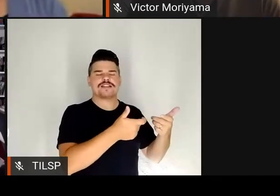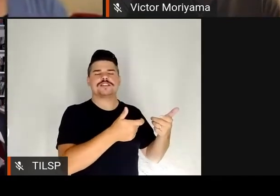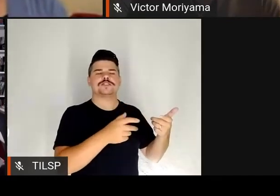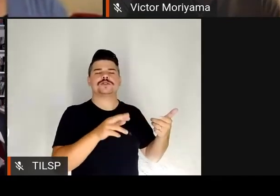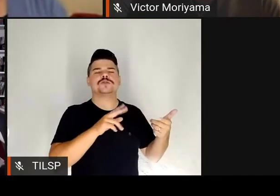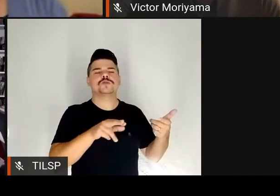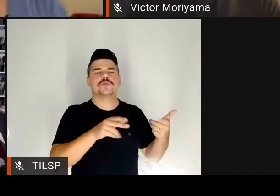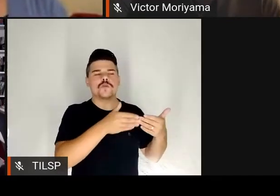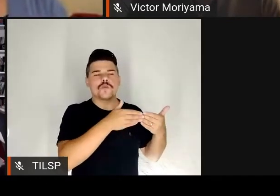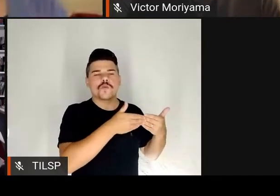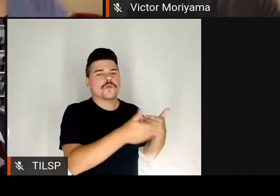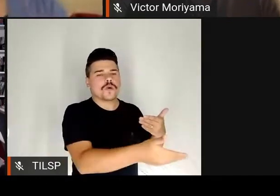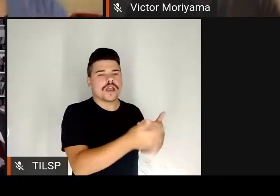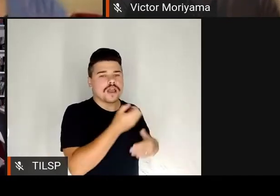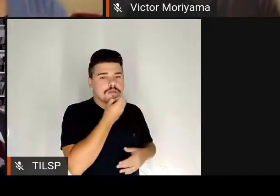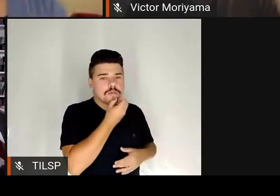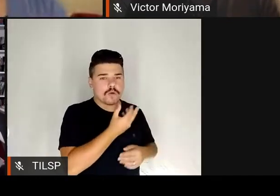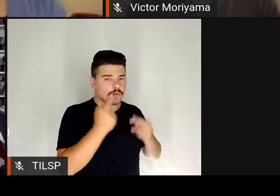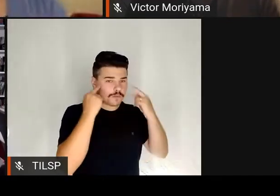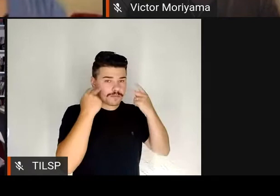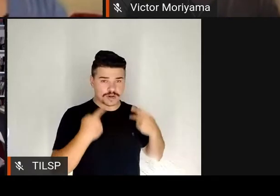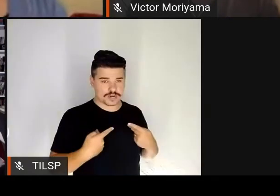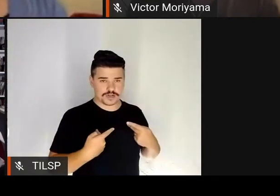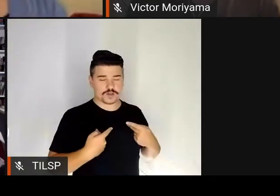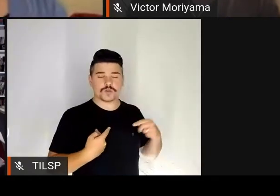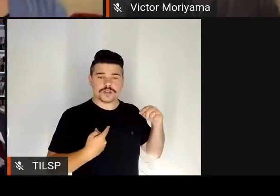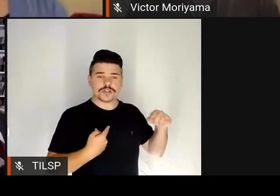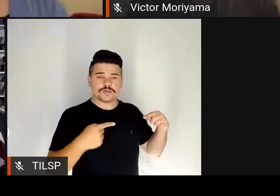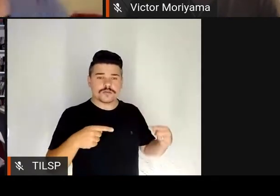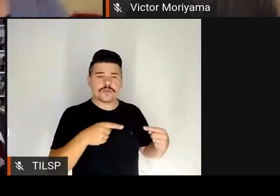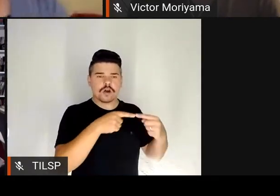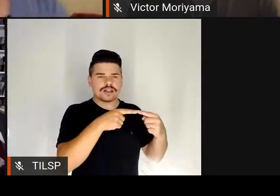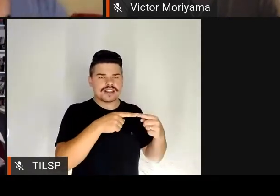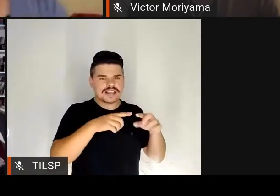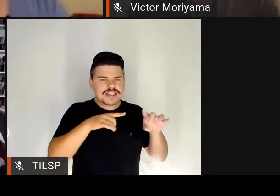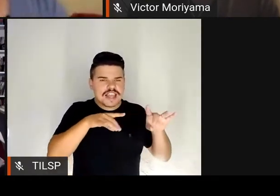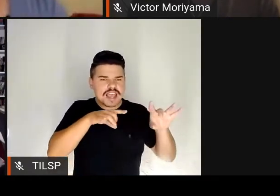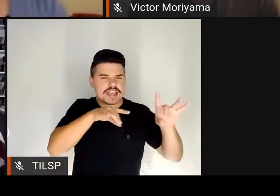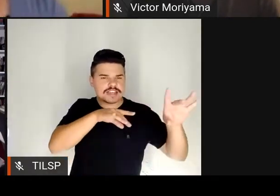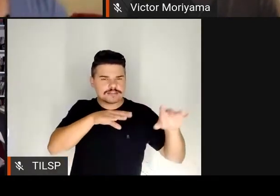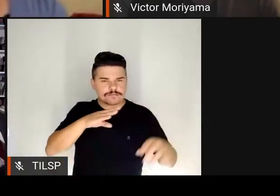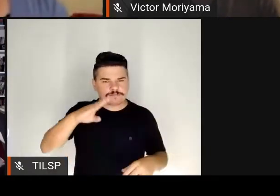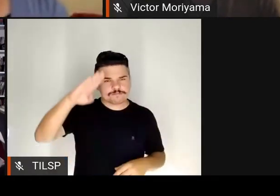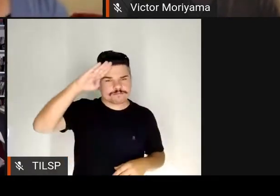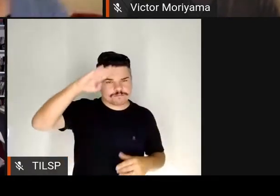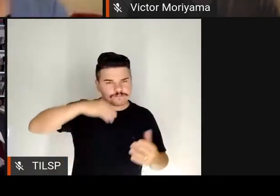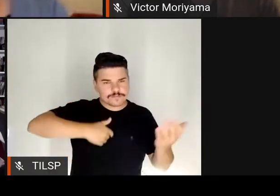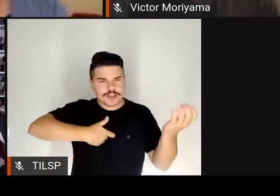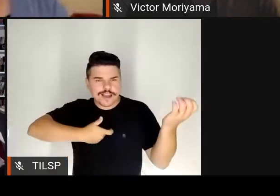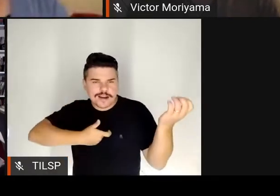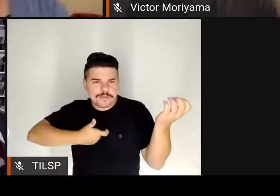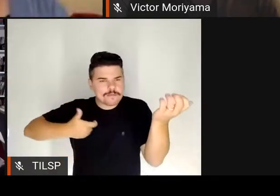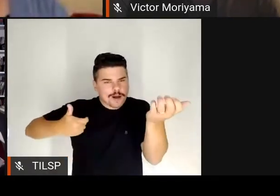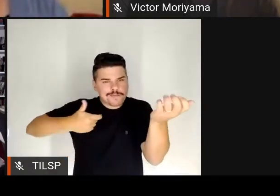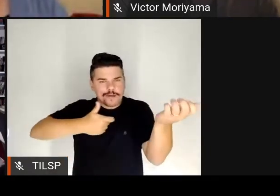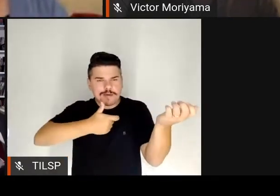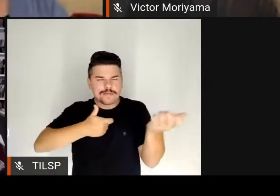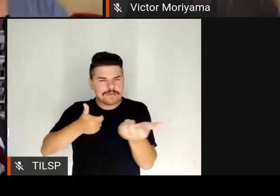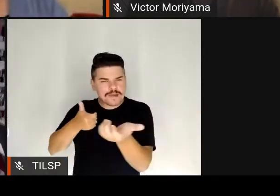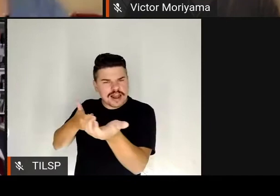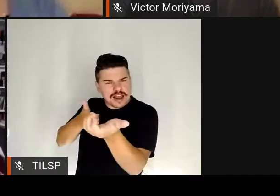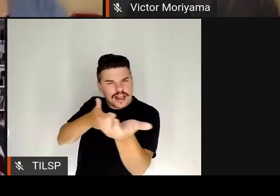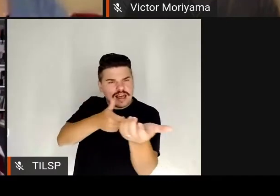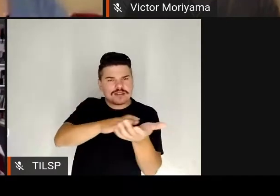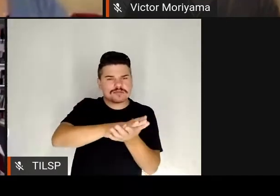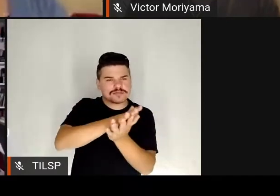face humana, mas ela estava mais próxima da técnica, dos grandes armamentos e da devastação na paisagem que